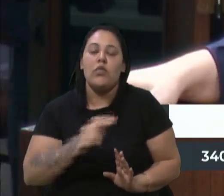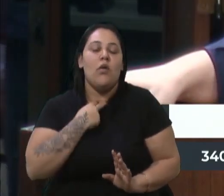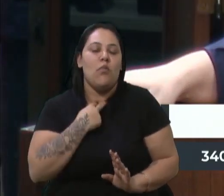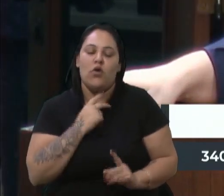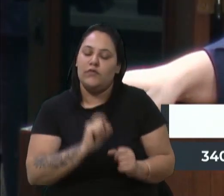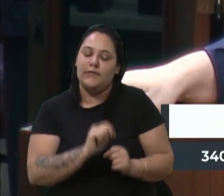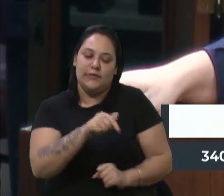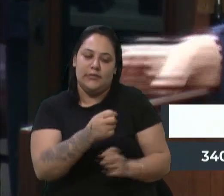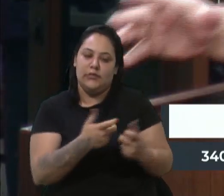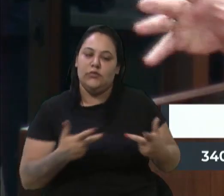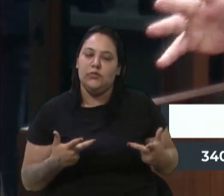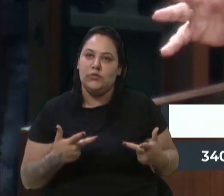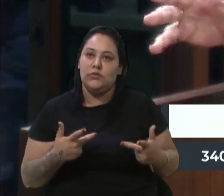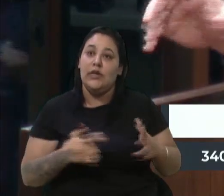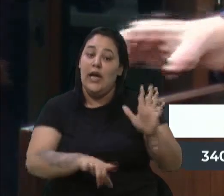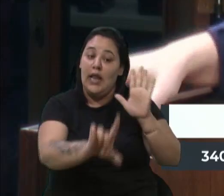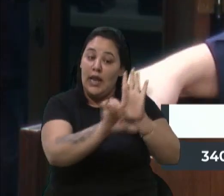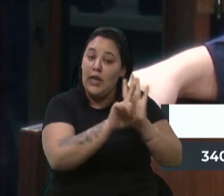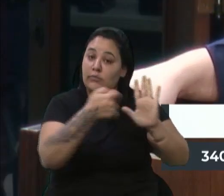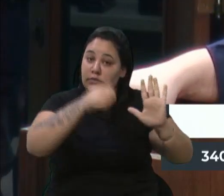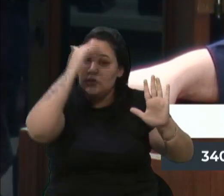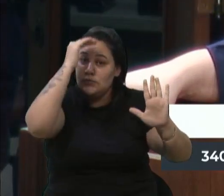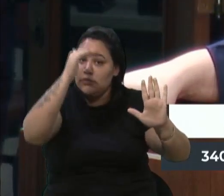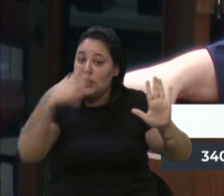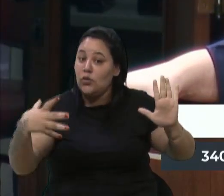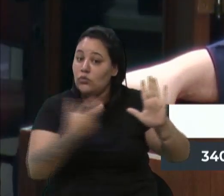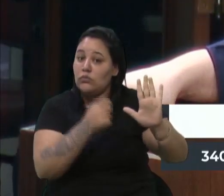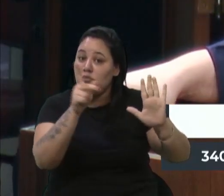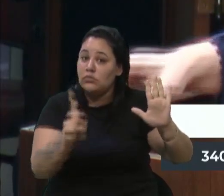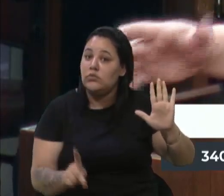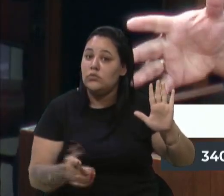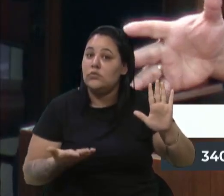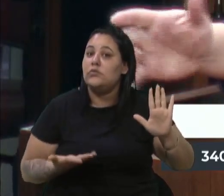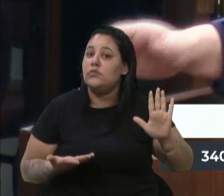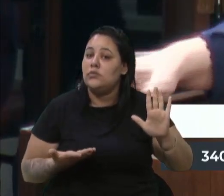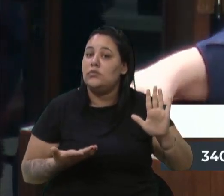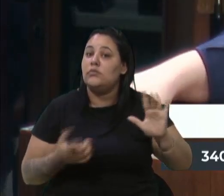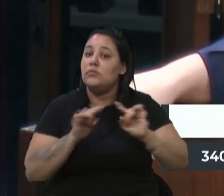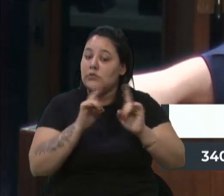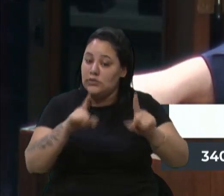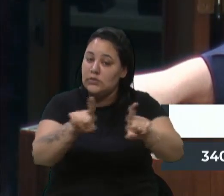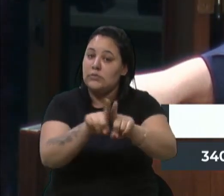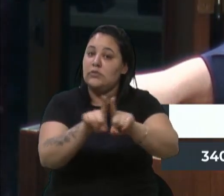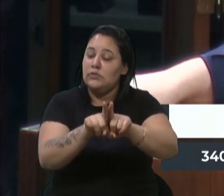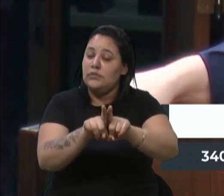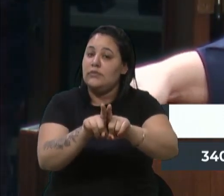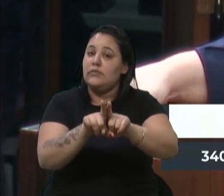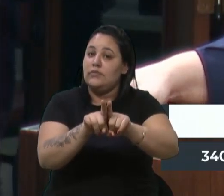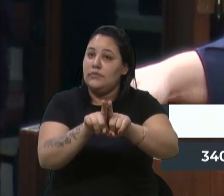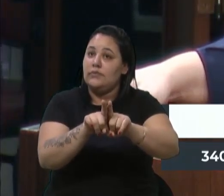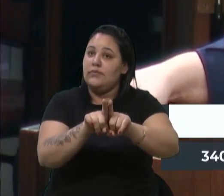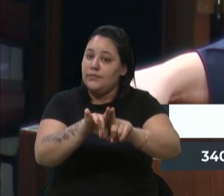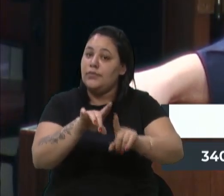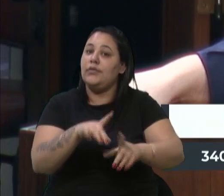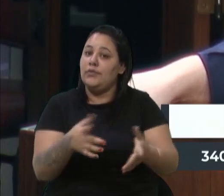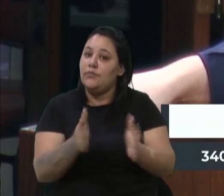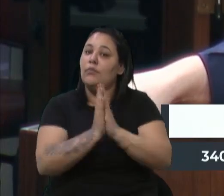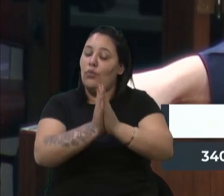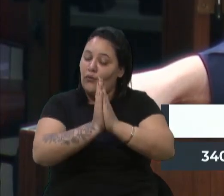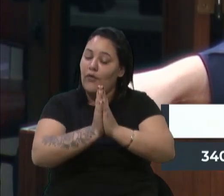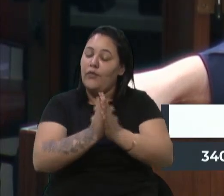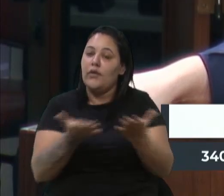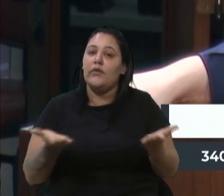isso. A lei é para ser cumprida. Mas também, né, tem vezes que, por